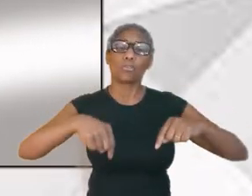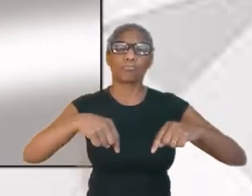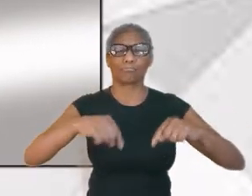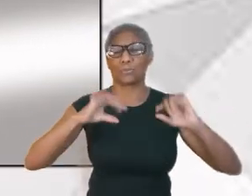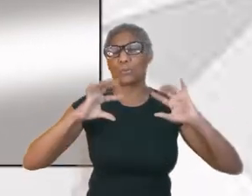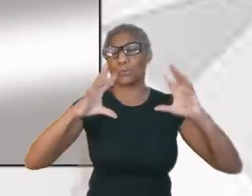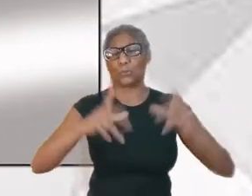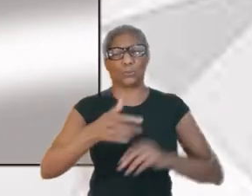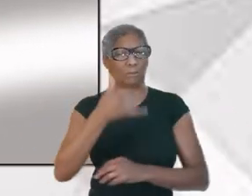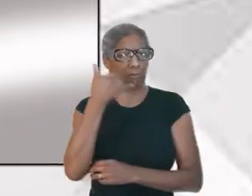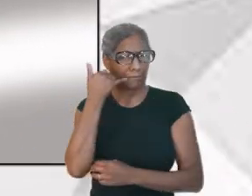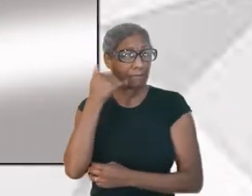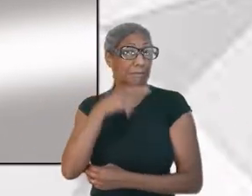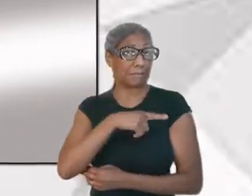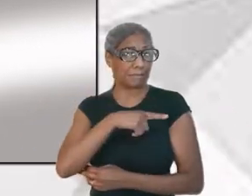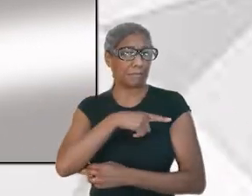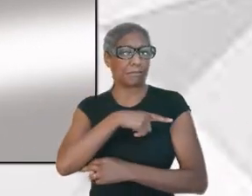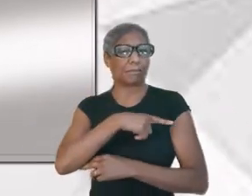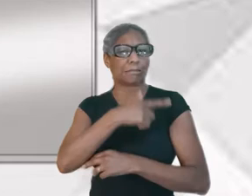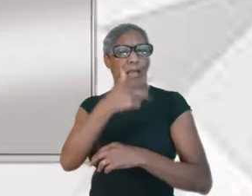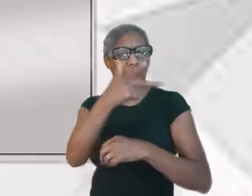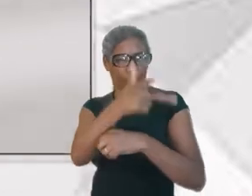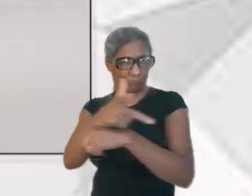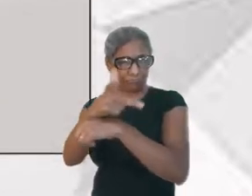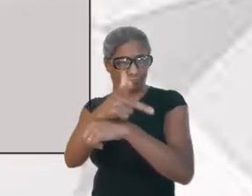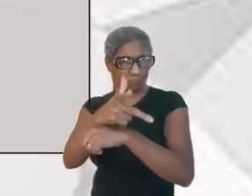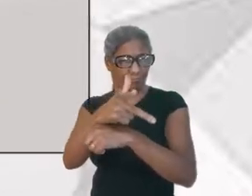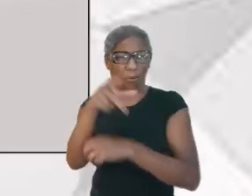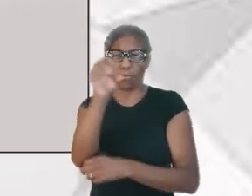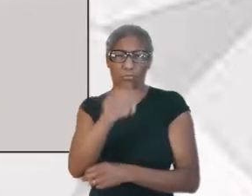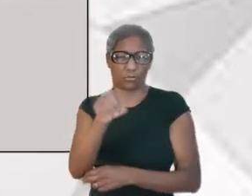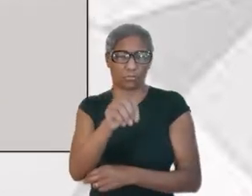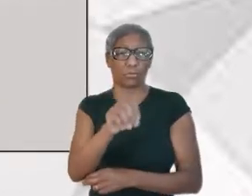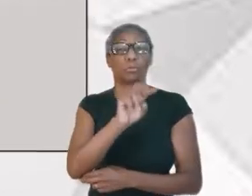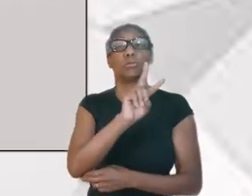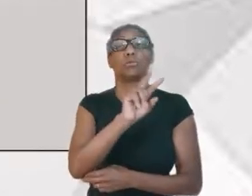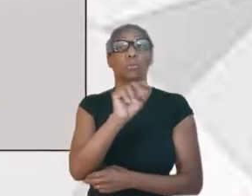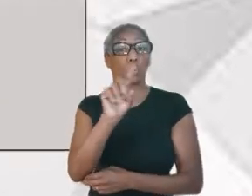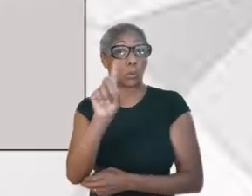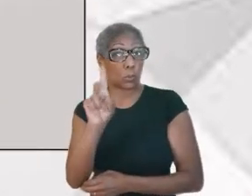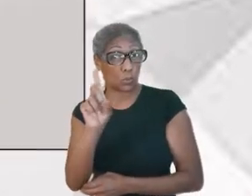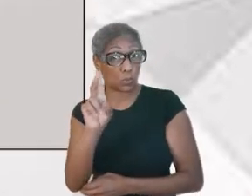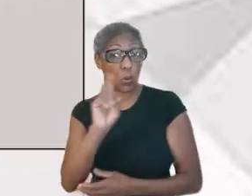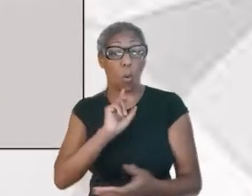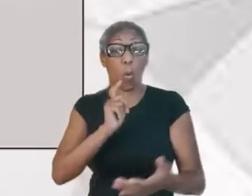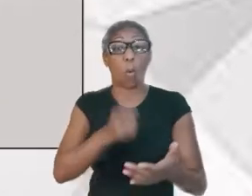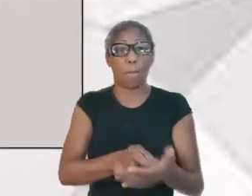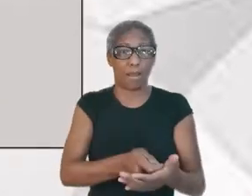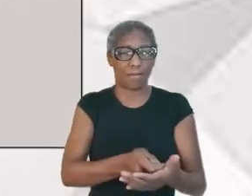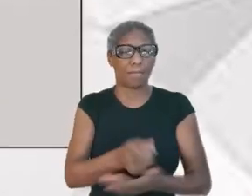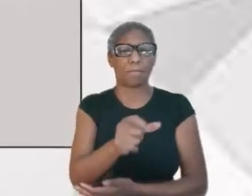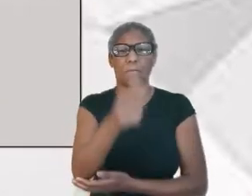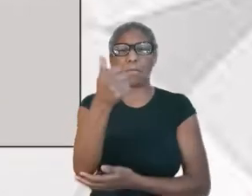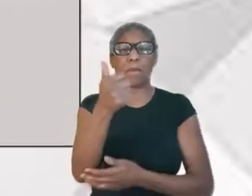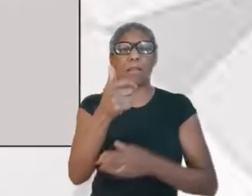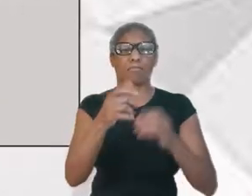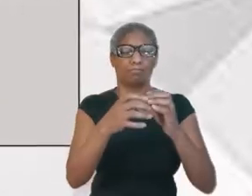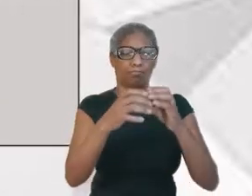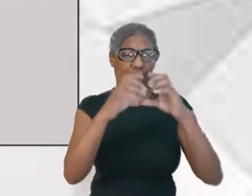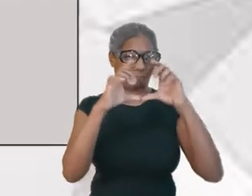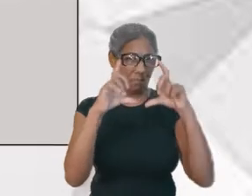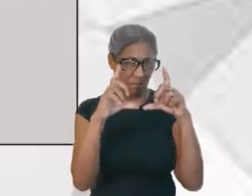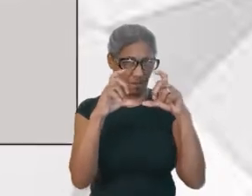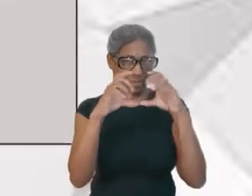dos celulares tem uma captação de imagem muito melhor. Em 2012, então, eu comprei a minha primeira câmera com lente